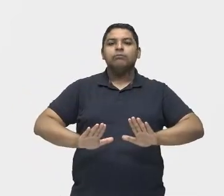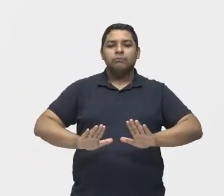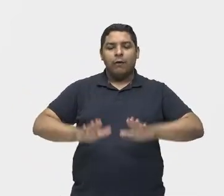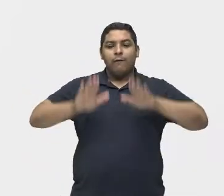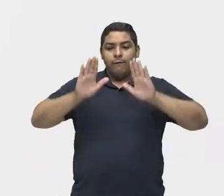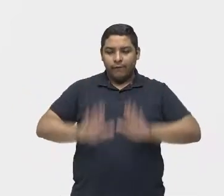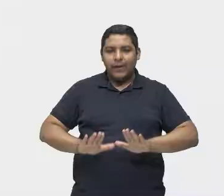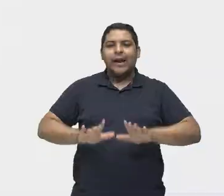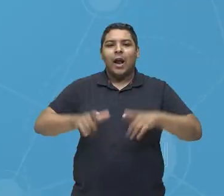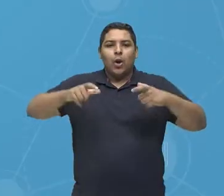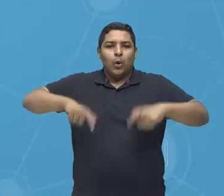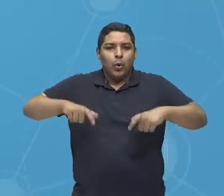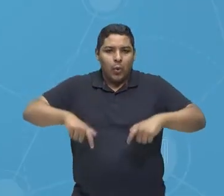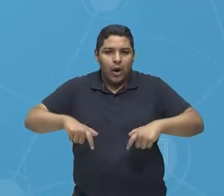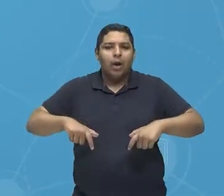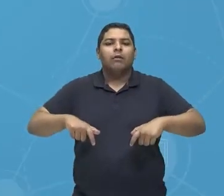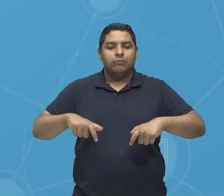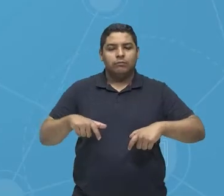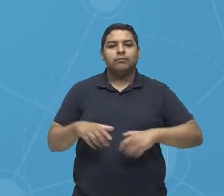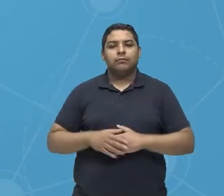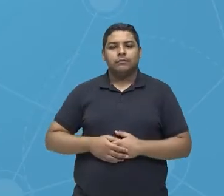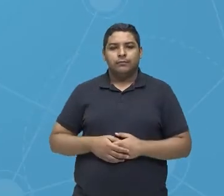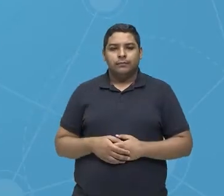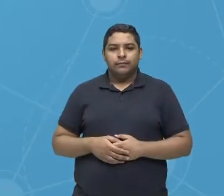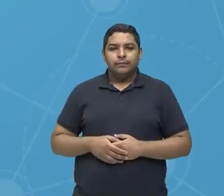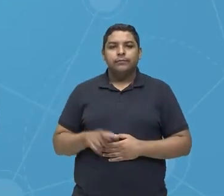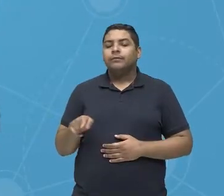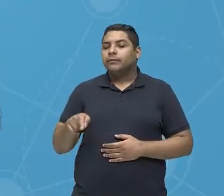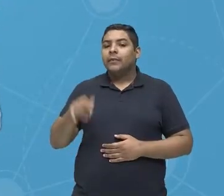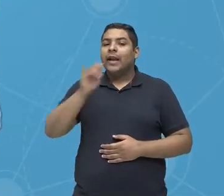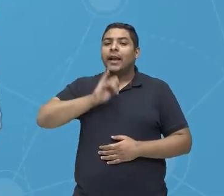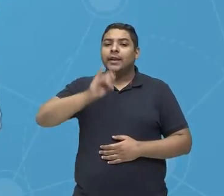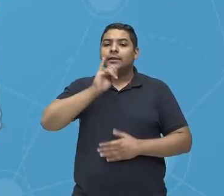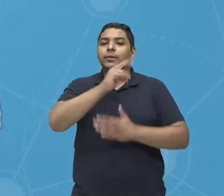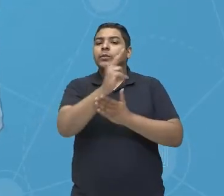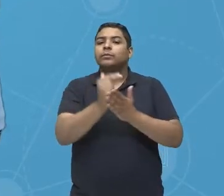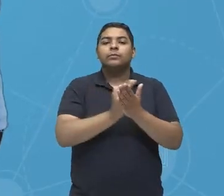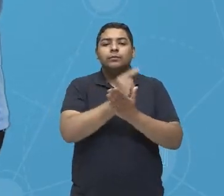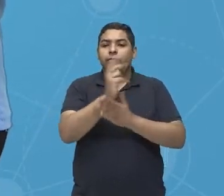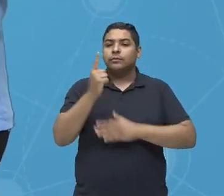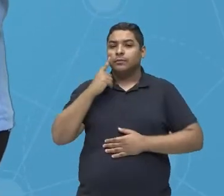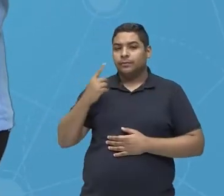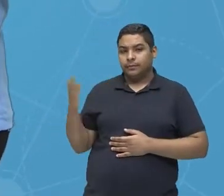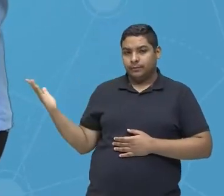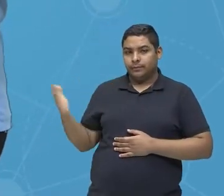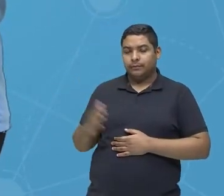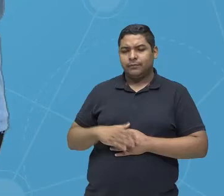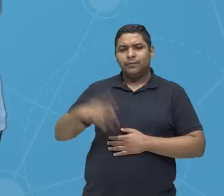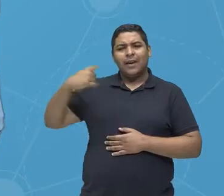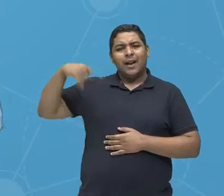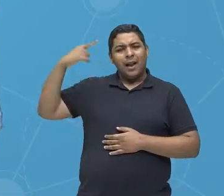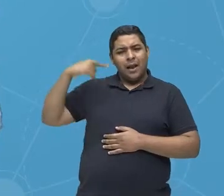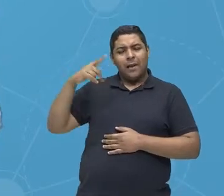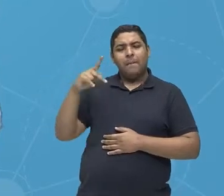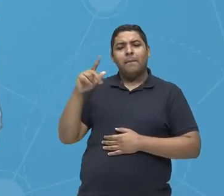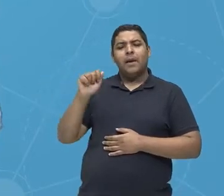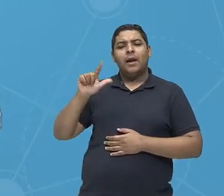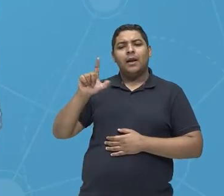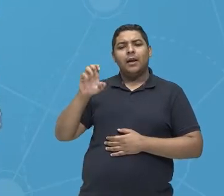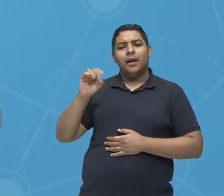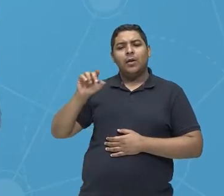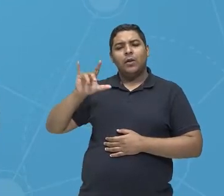para vocês aqui alguns exemplos das pinturas. Enquanto no Paleolítico eram chamadas de